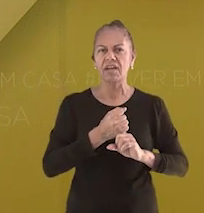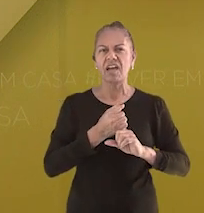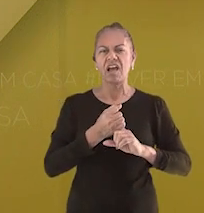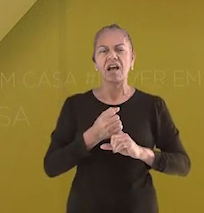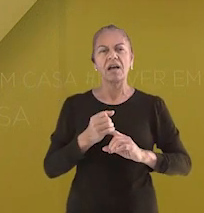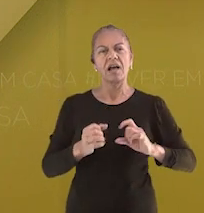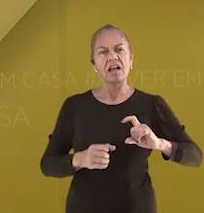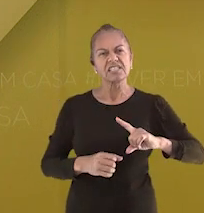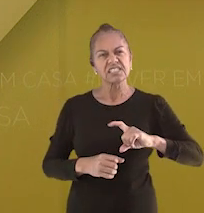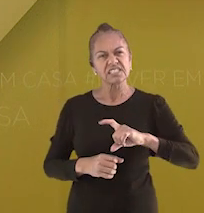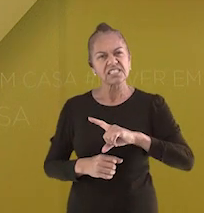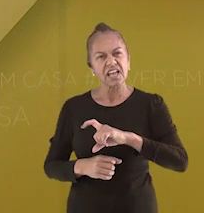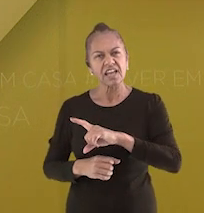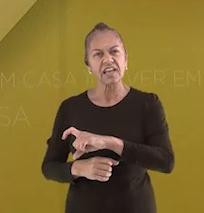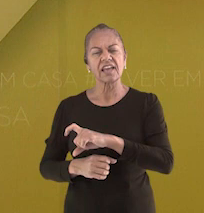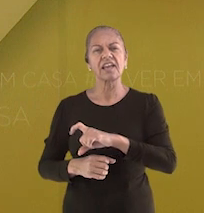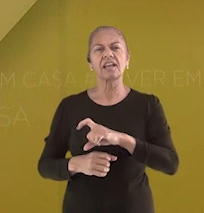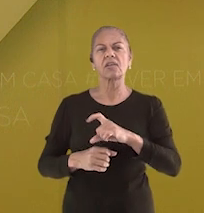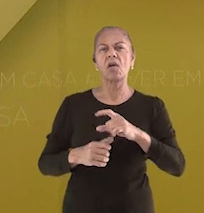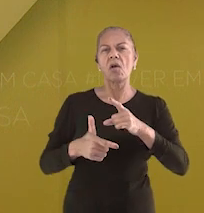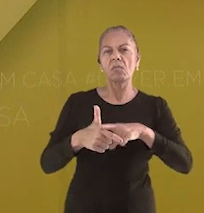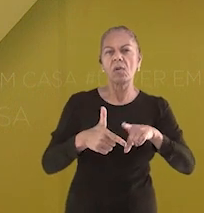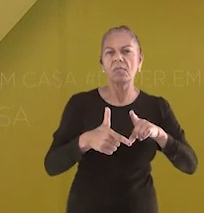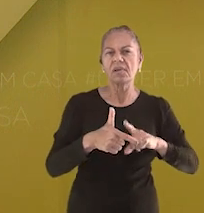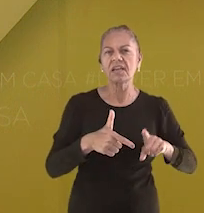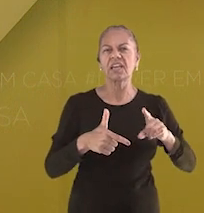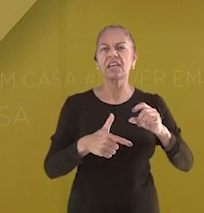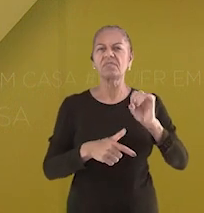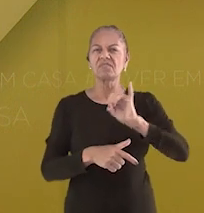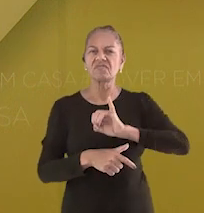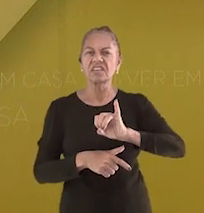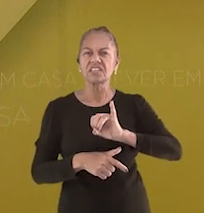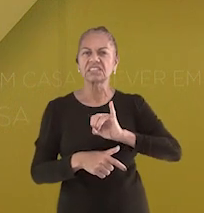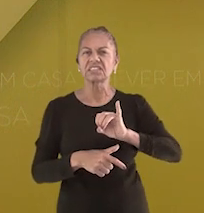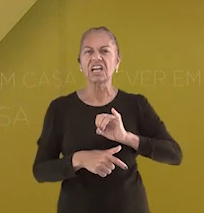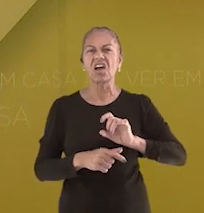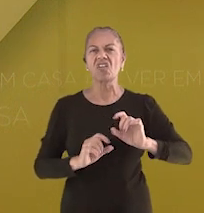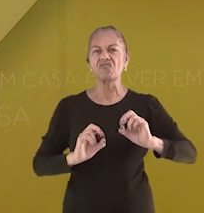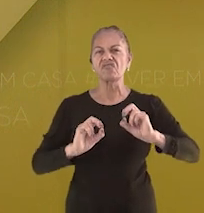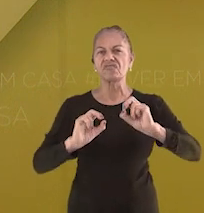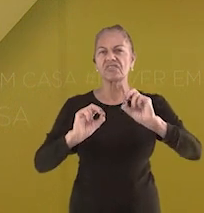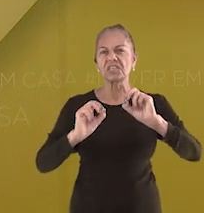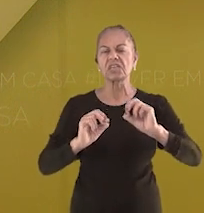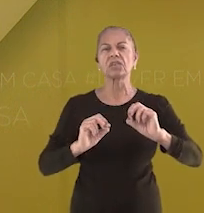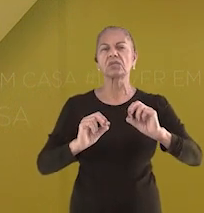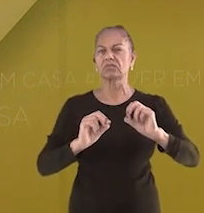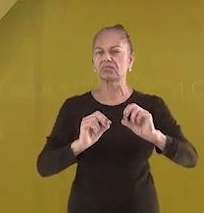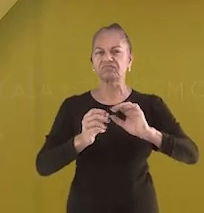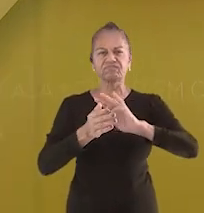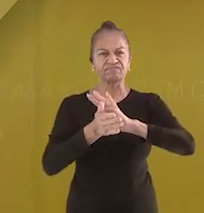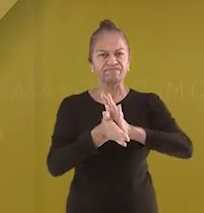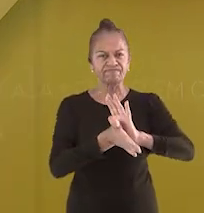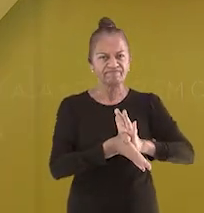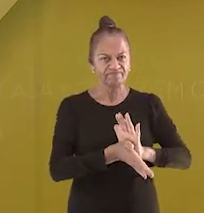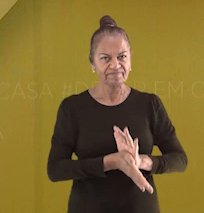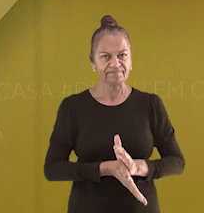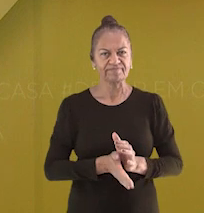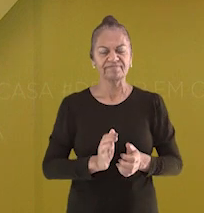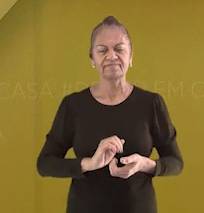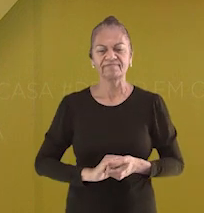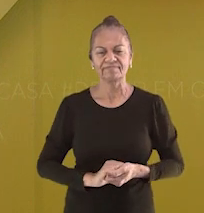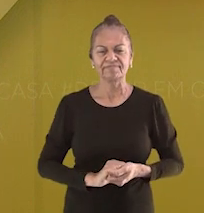como células tumorais ou infectadas por vírus e bactérias. E por último,